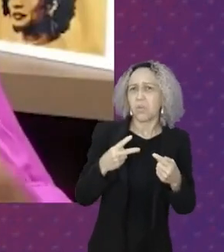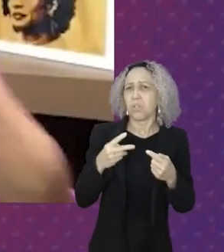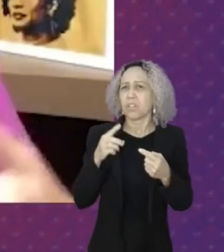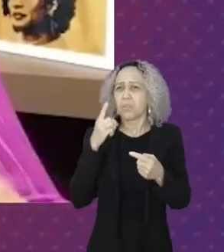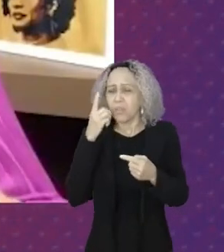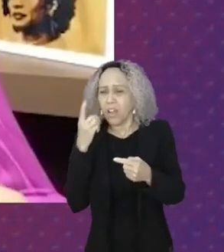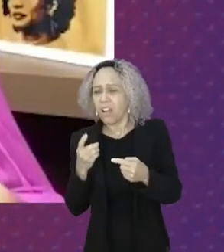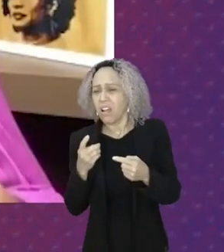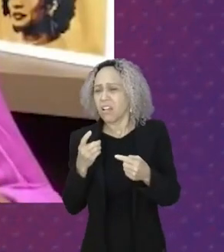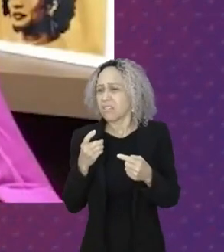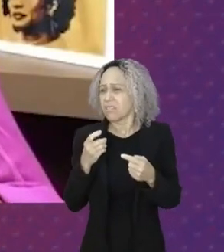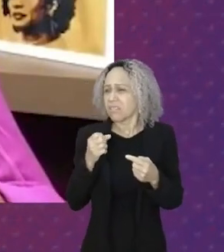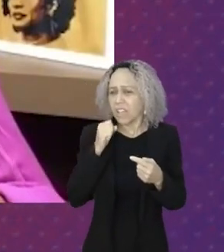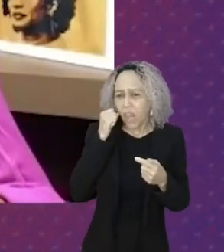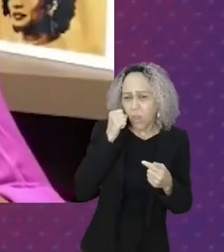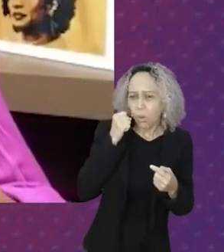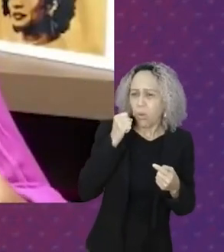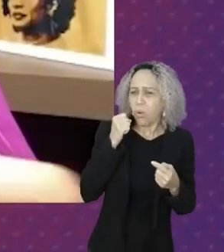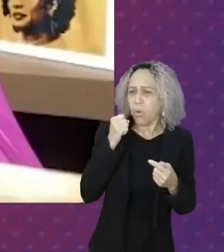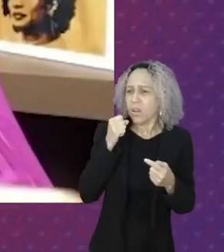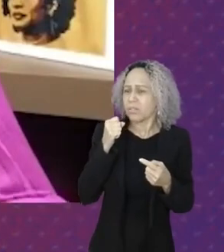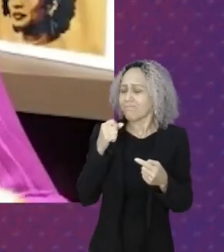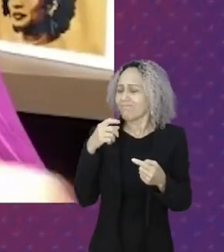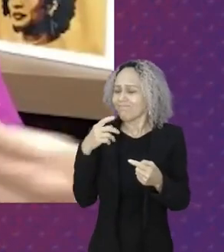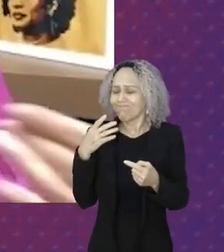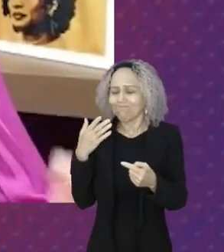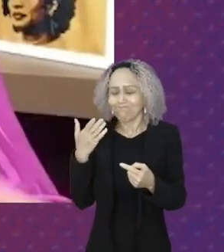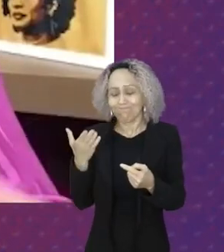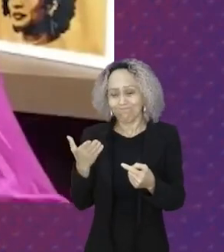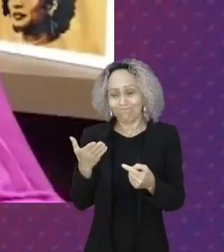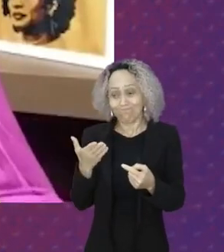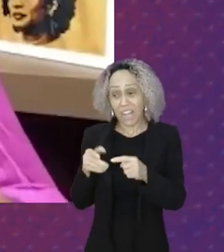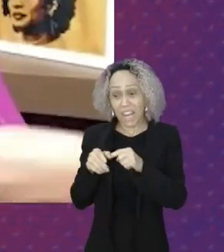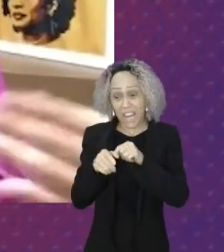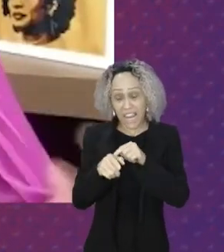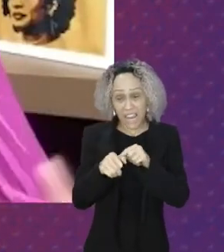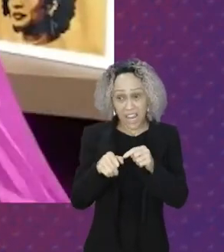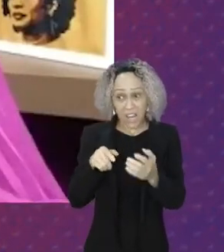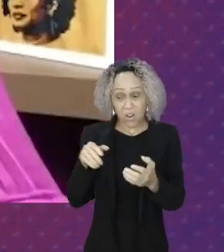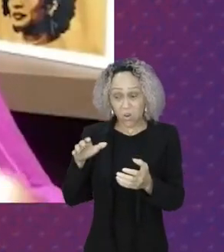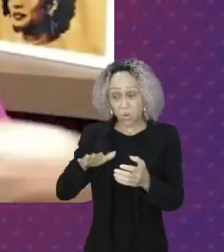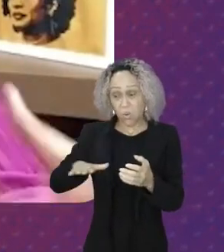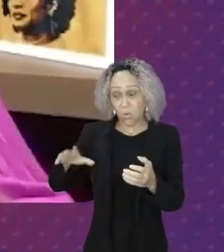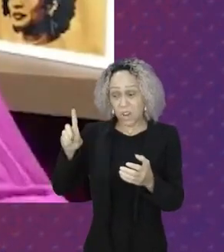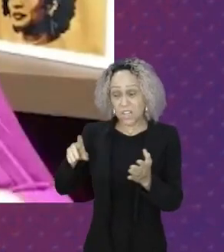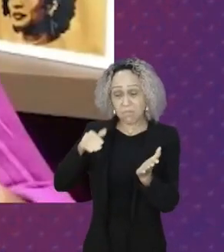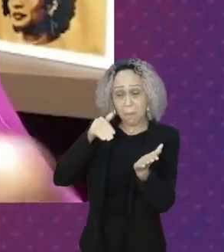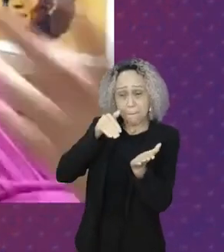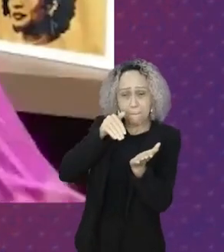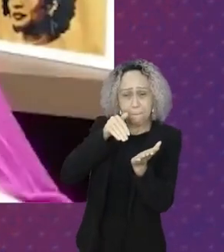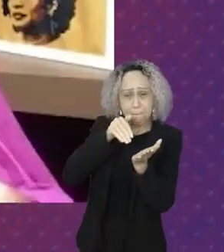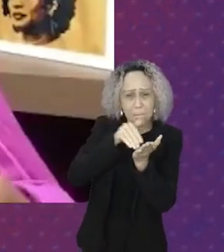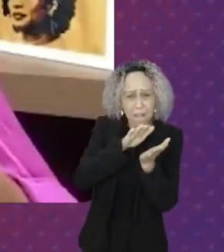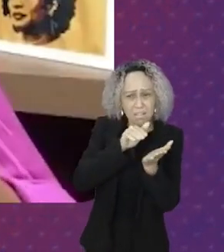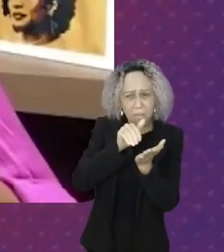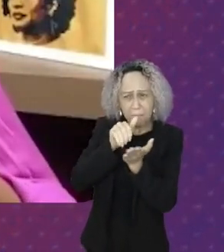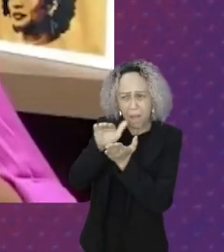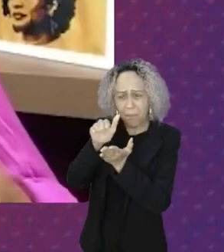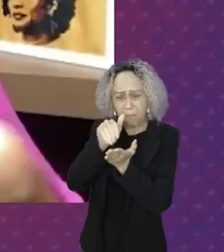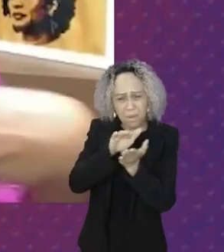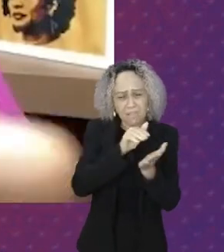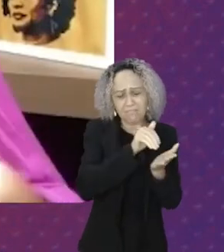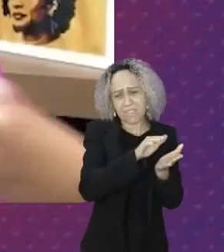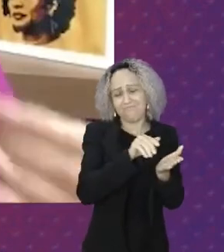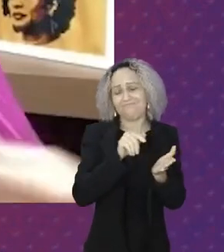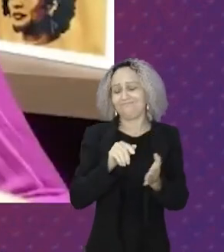mandato pode ter se dado por uma artimanha, às vezes, nas casas